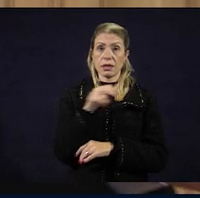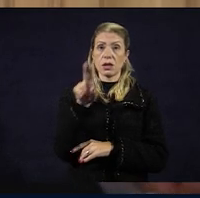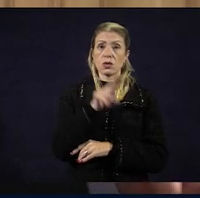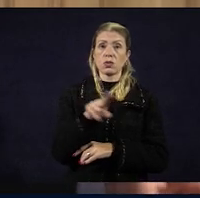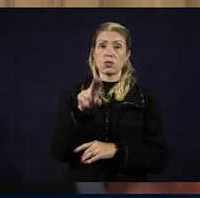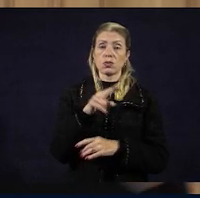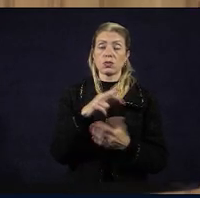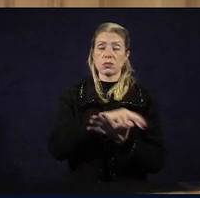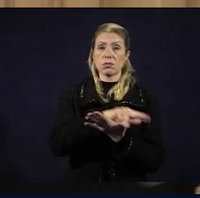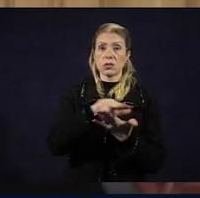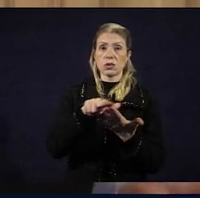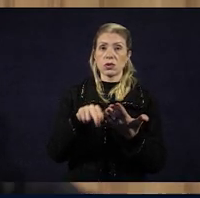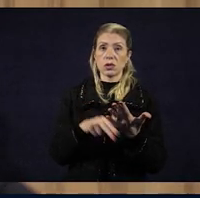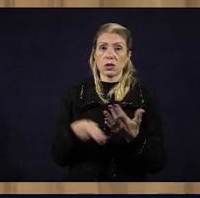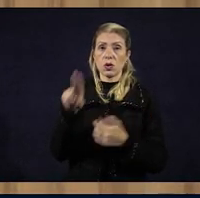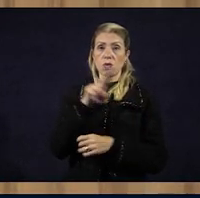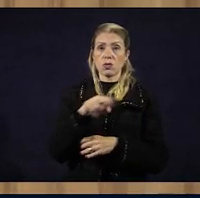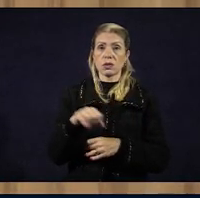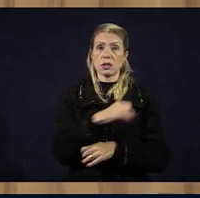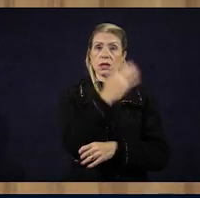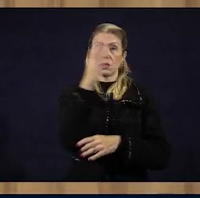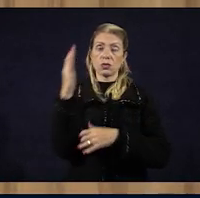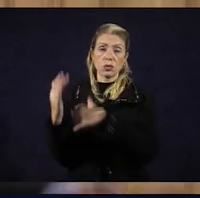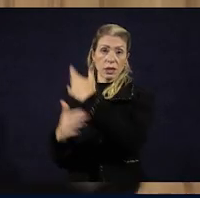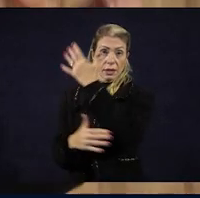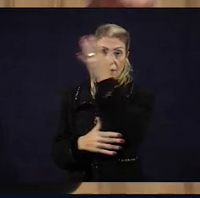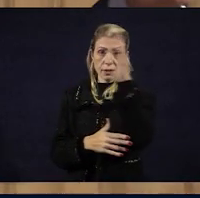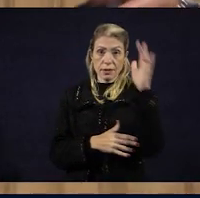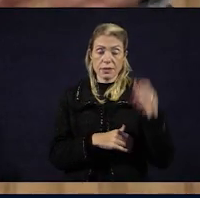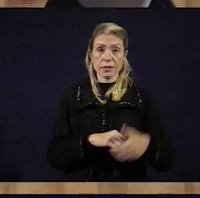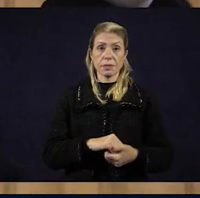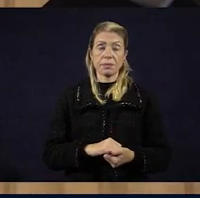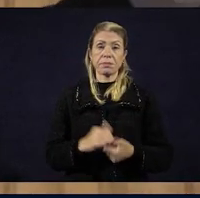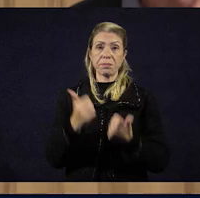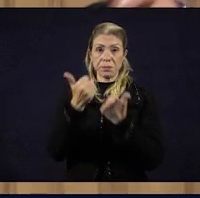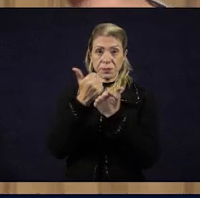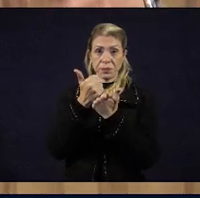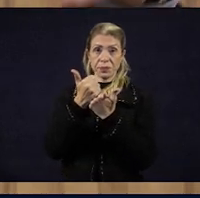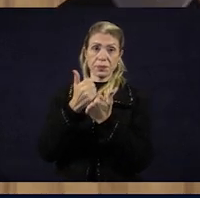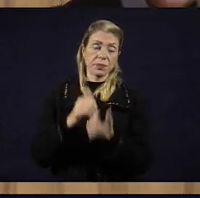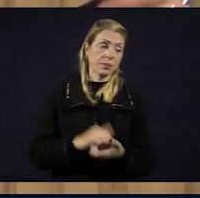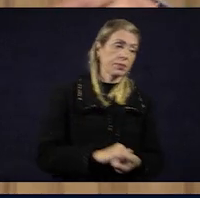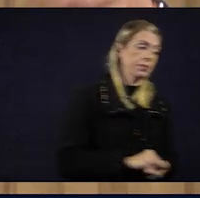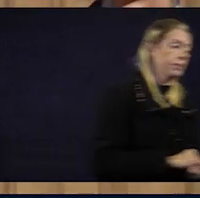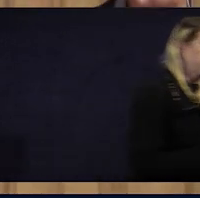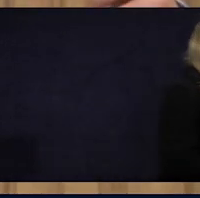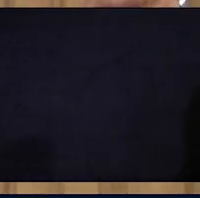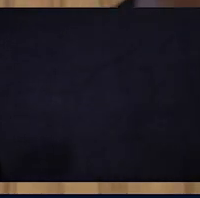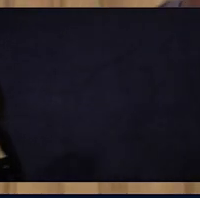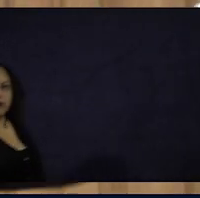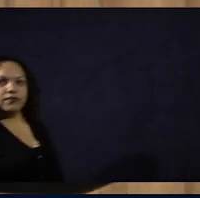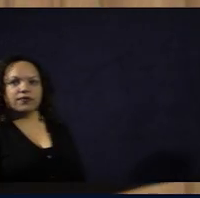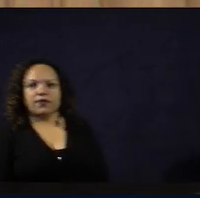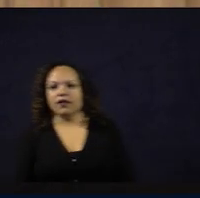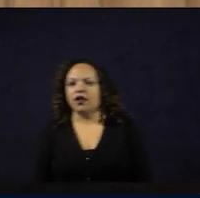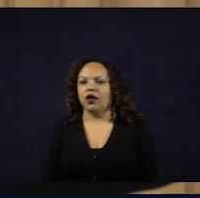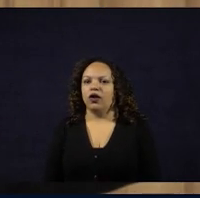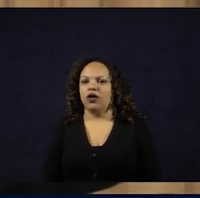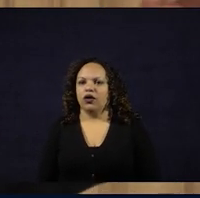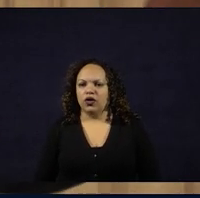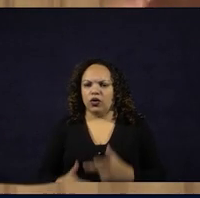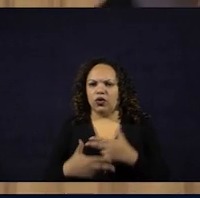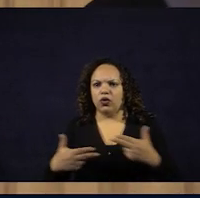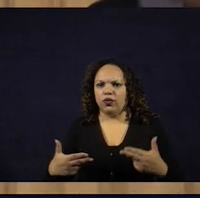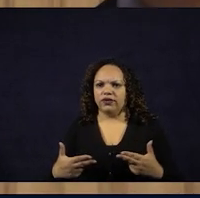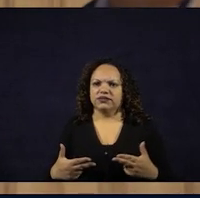baseados da natureza e que também reduções mais significativas até Estamos fazendo